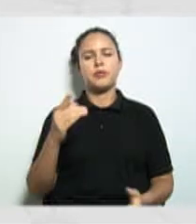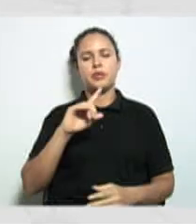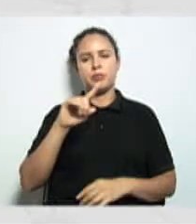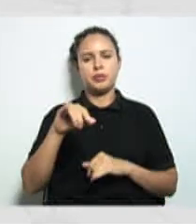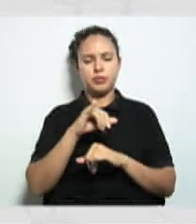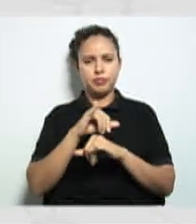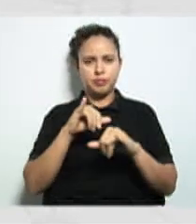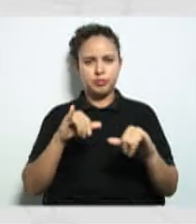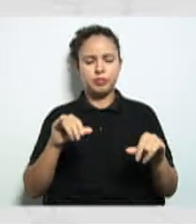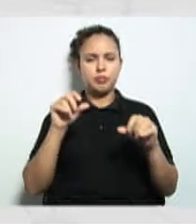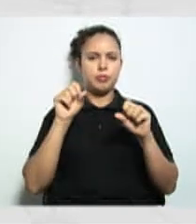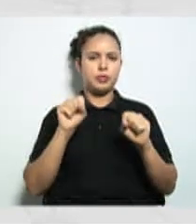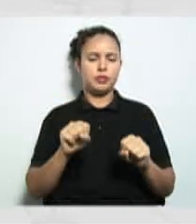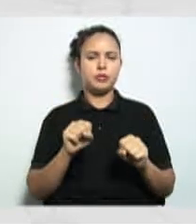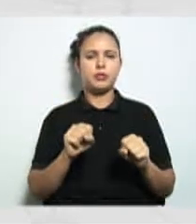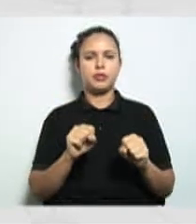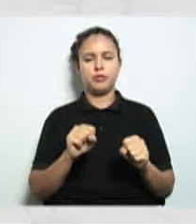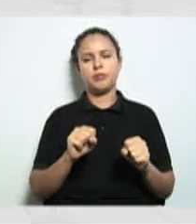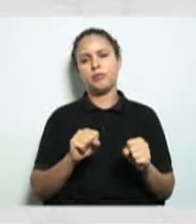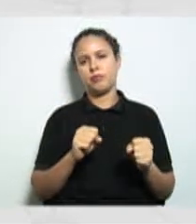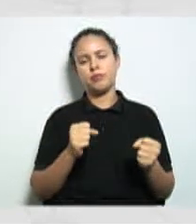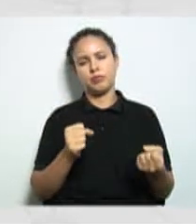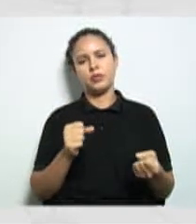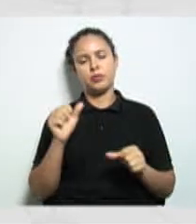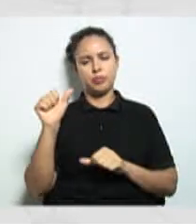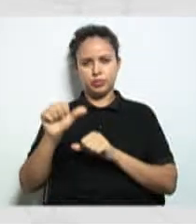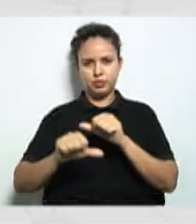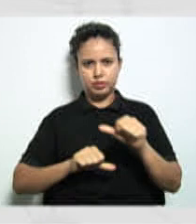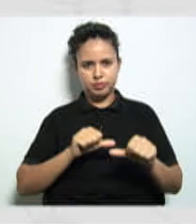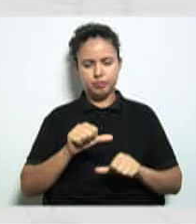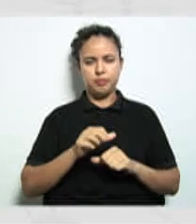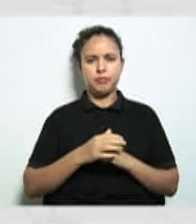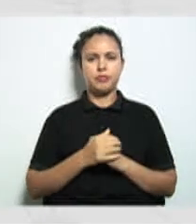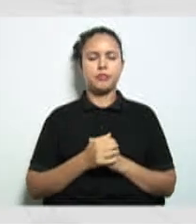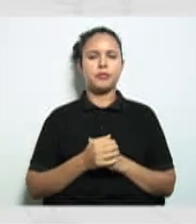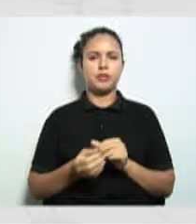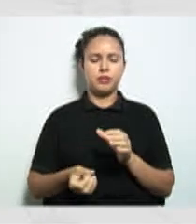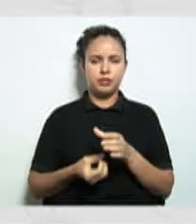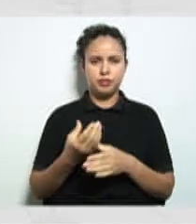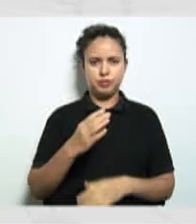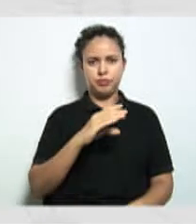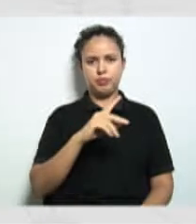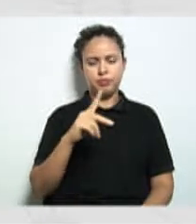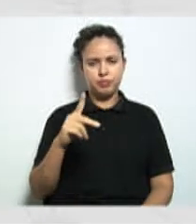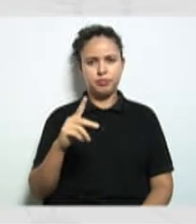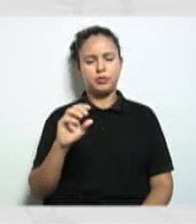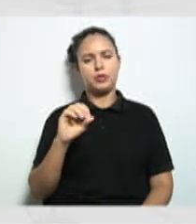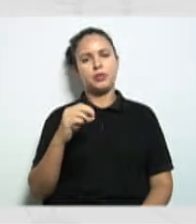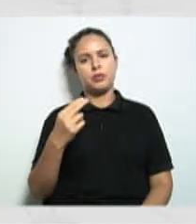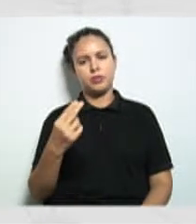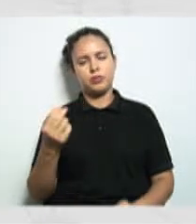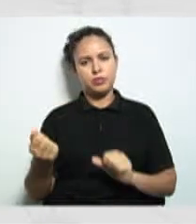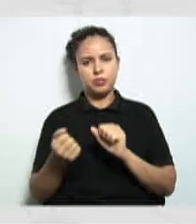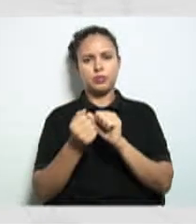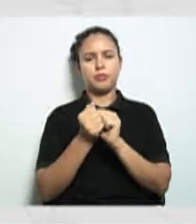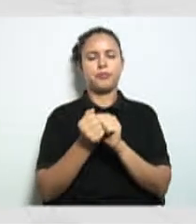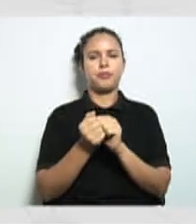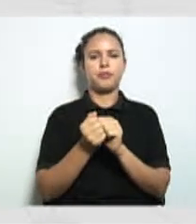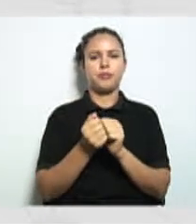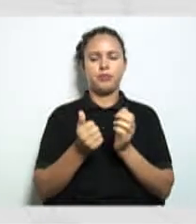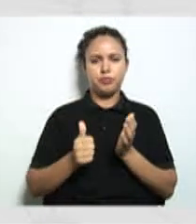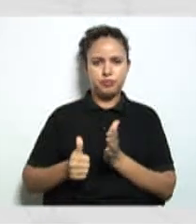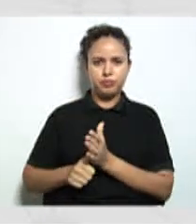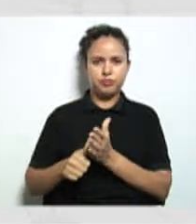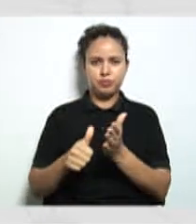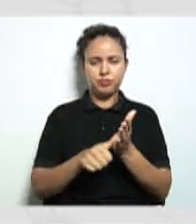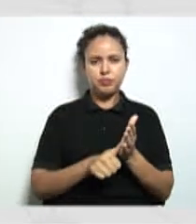informação, possam tomar alguma atitude. Então, ou criar uma cooperativa, ou participar de uma cooperativa, ou